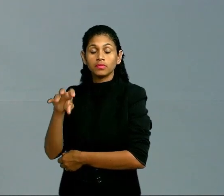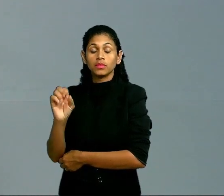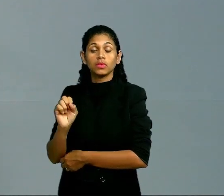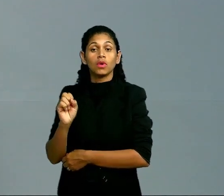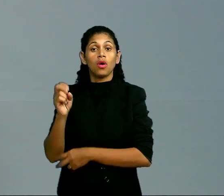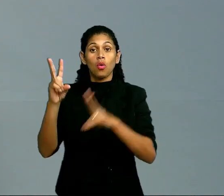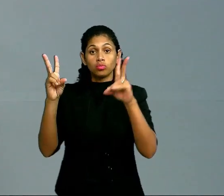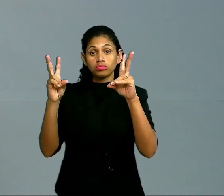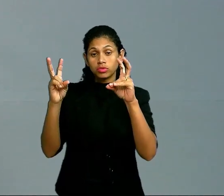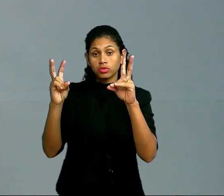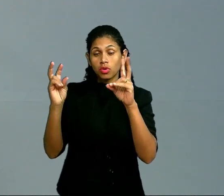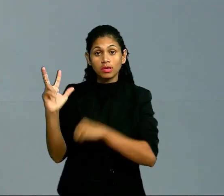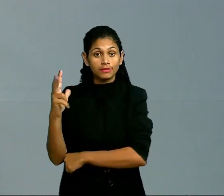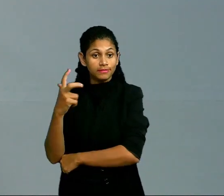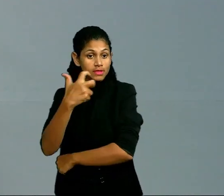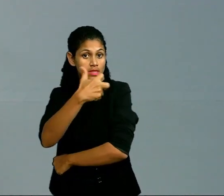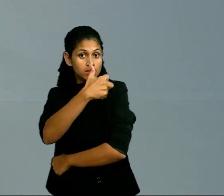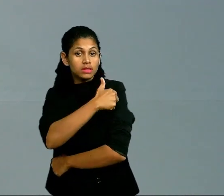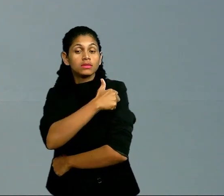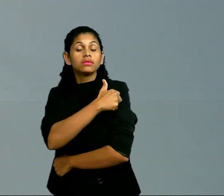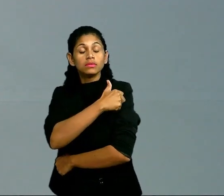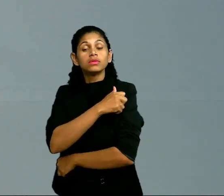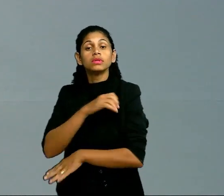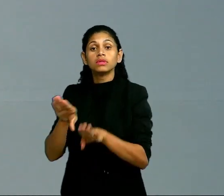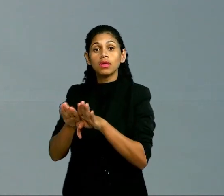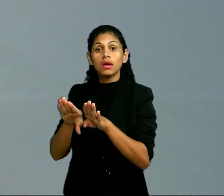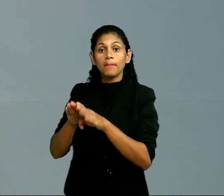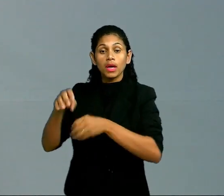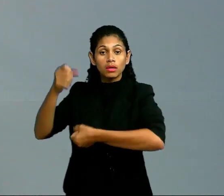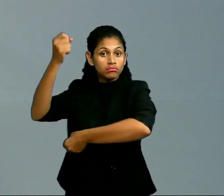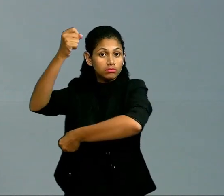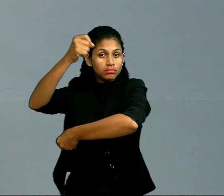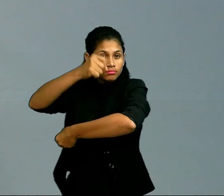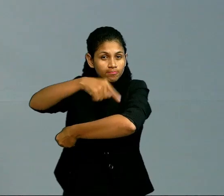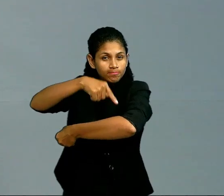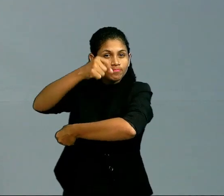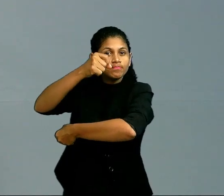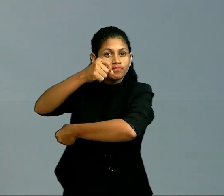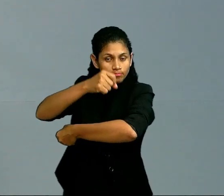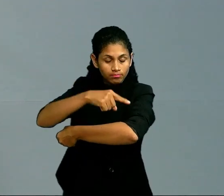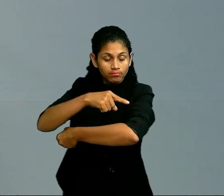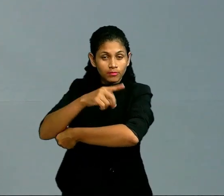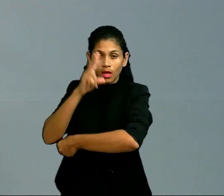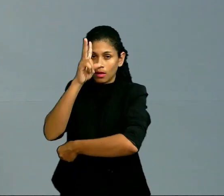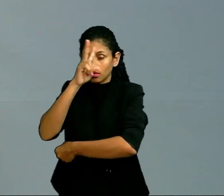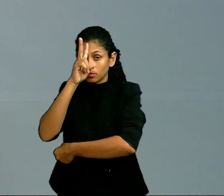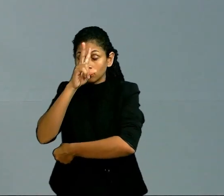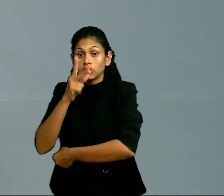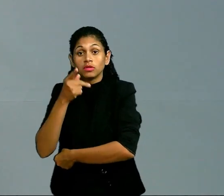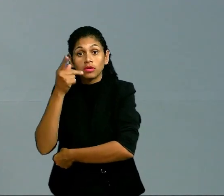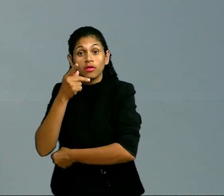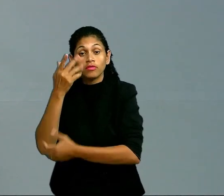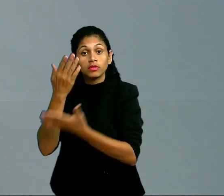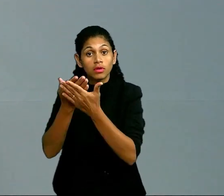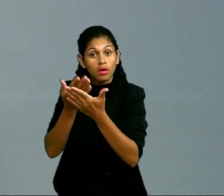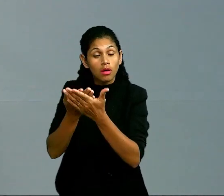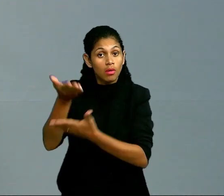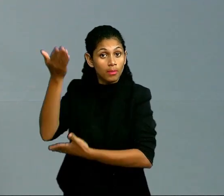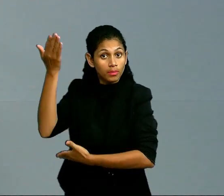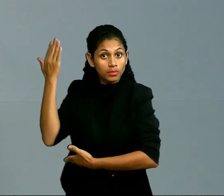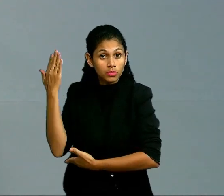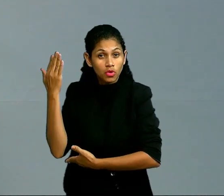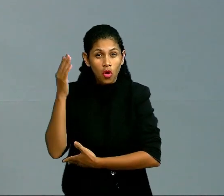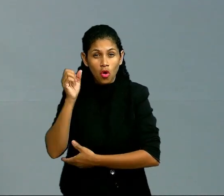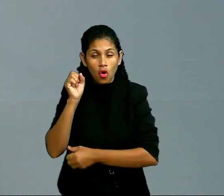sobre vacinas e soros. Lembrando, pessoal, que a gente estava falando sobre o vírus, né, nas nossas aulas anteriores,